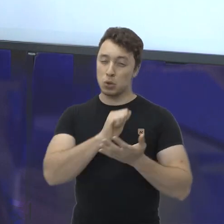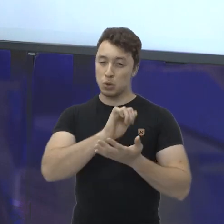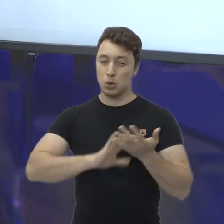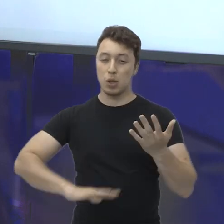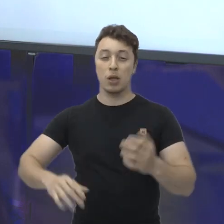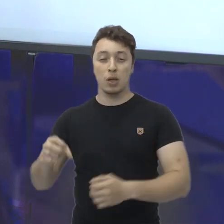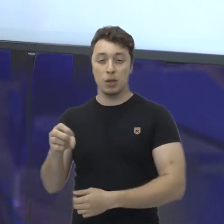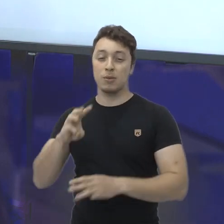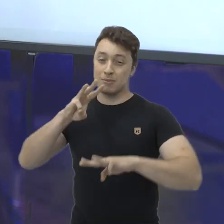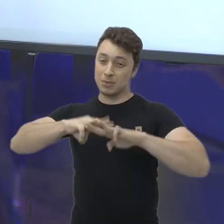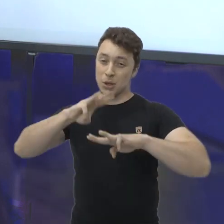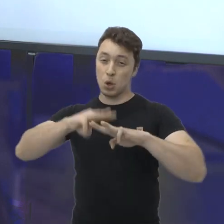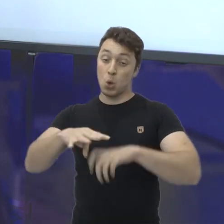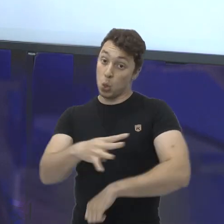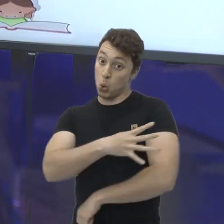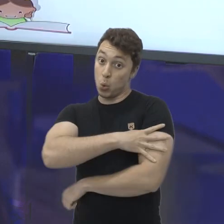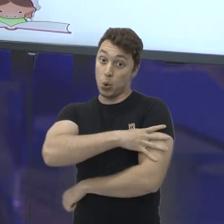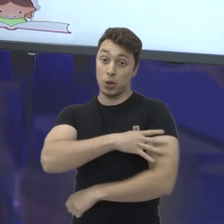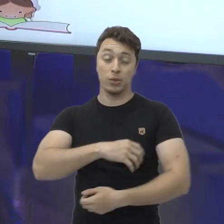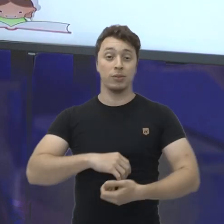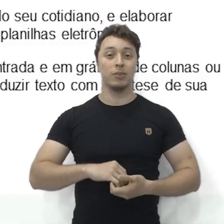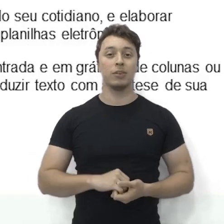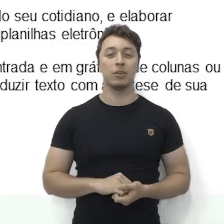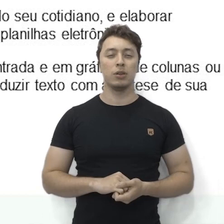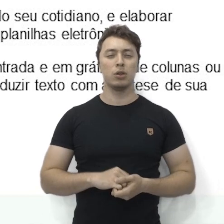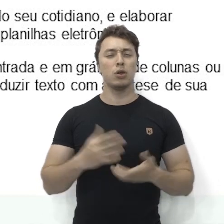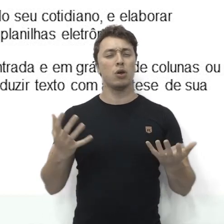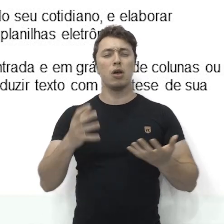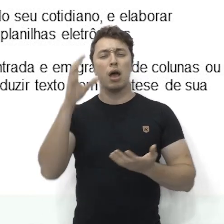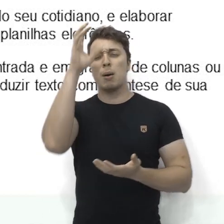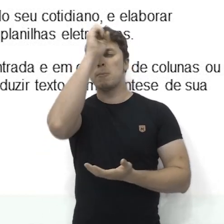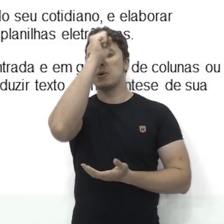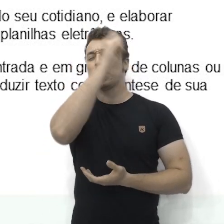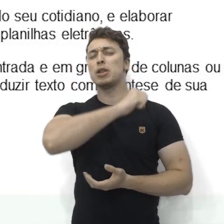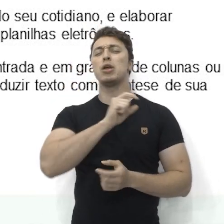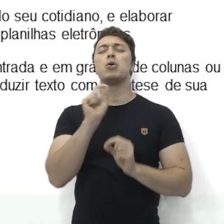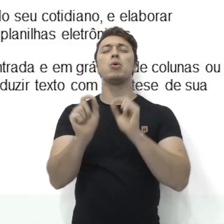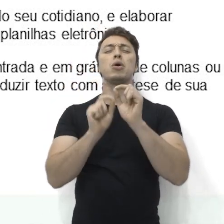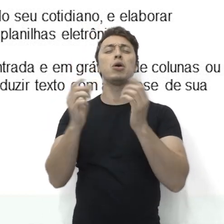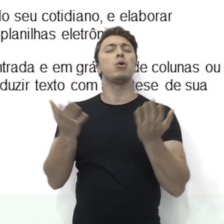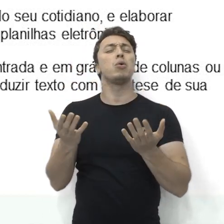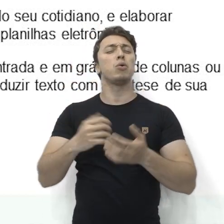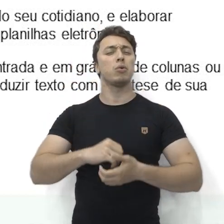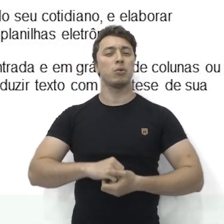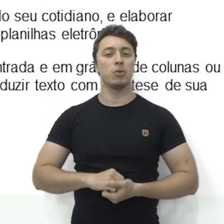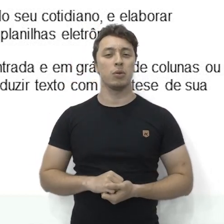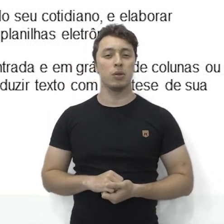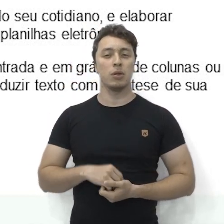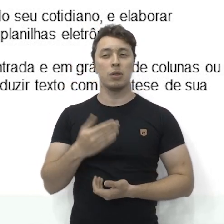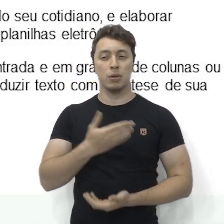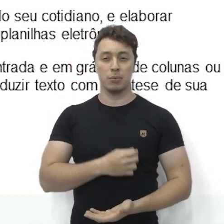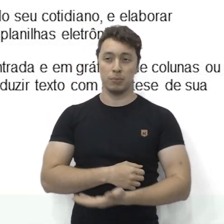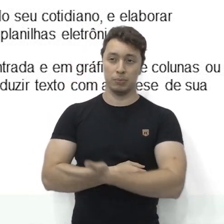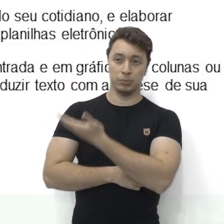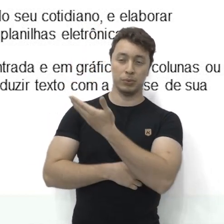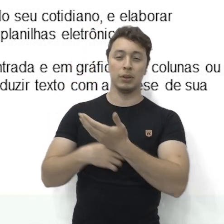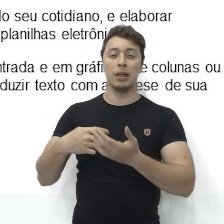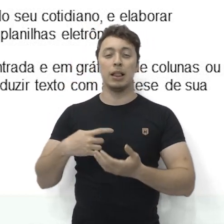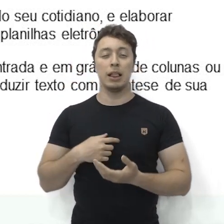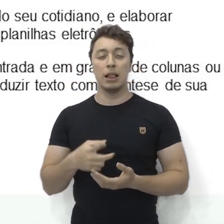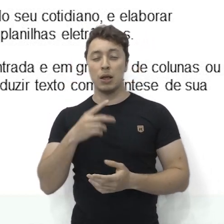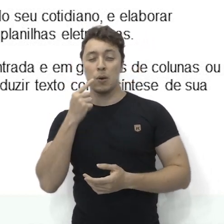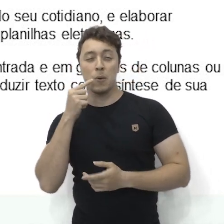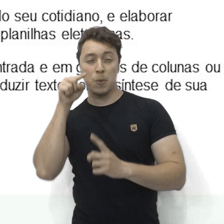atividades de matemática do quarto ano. E o que vamos aprender hoje? A habilidade 9, que é reconhecer as